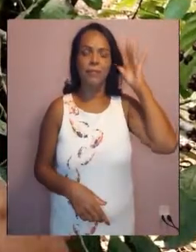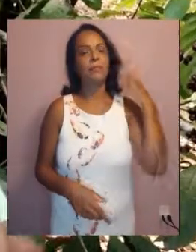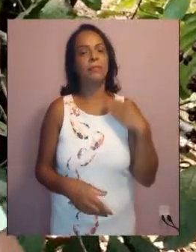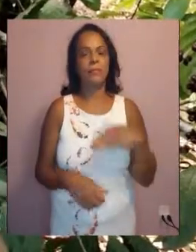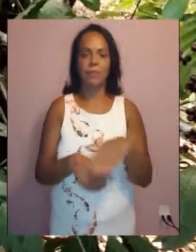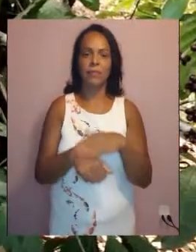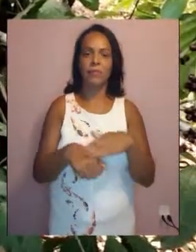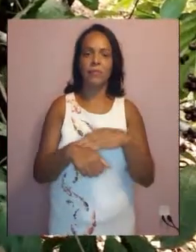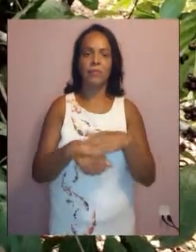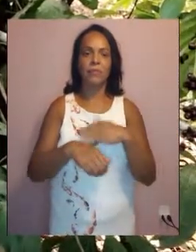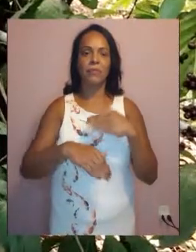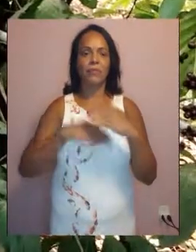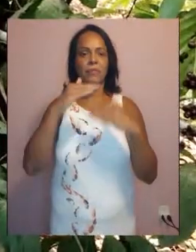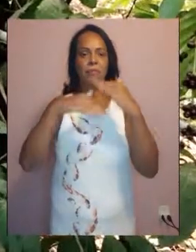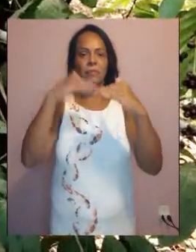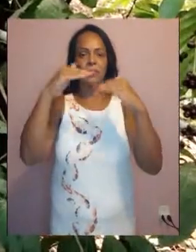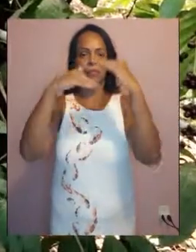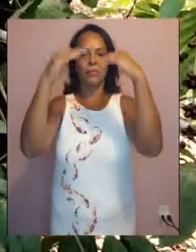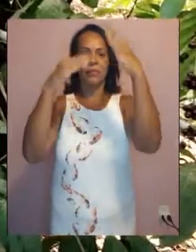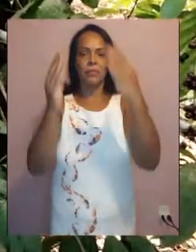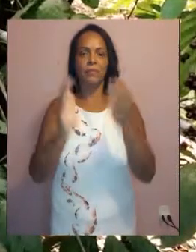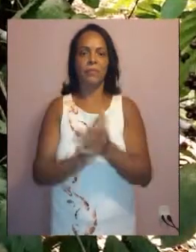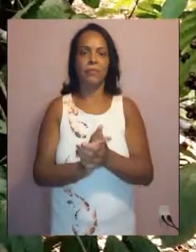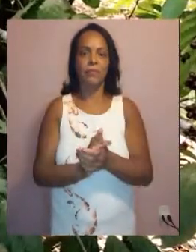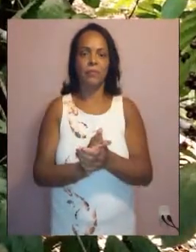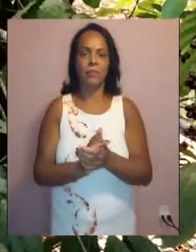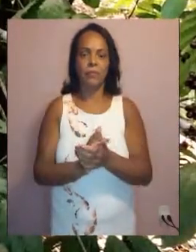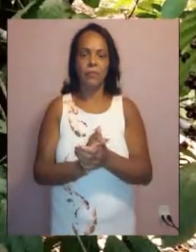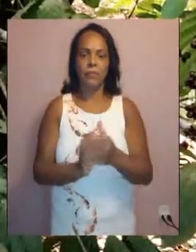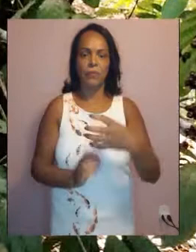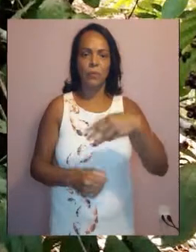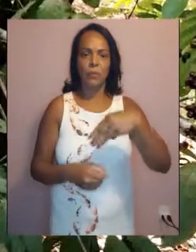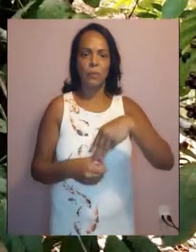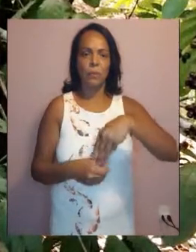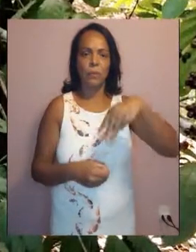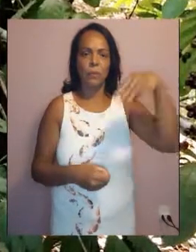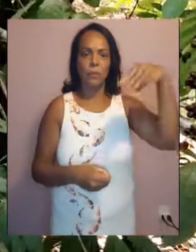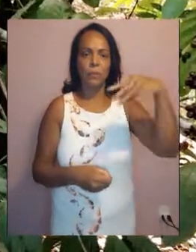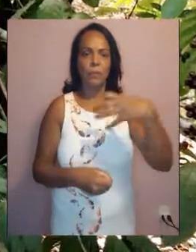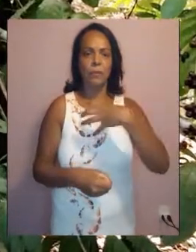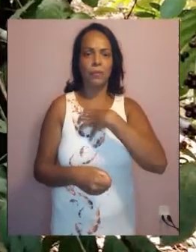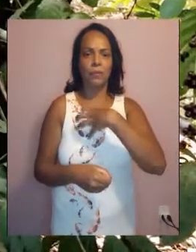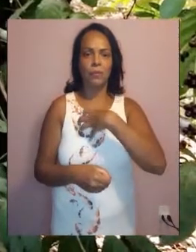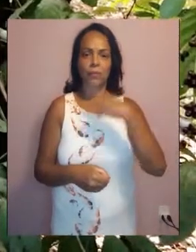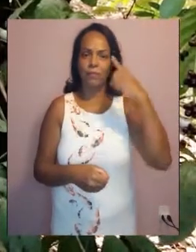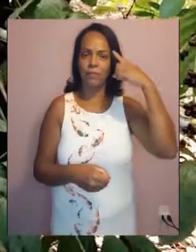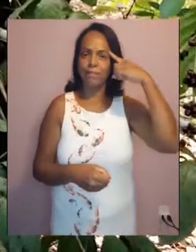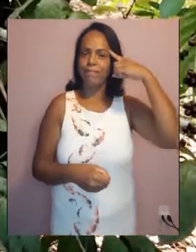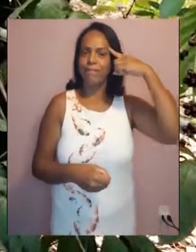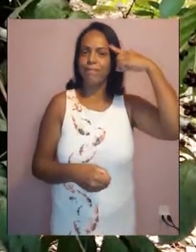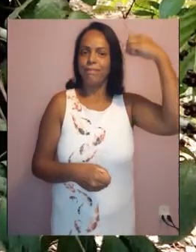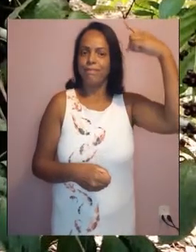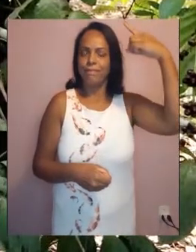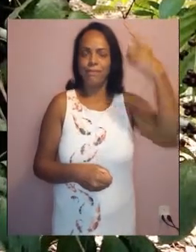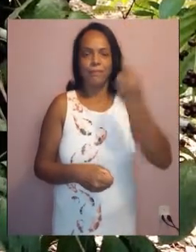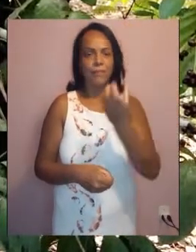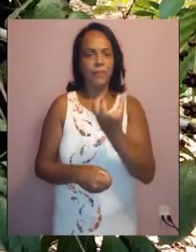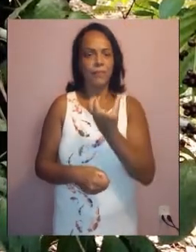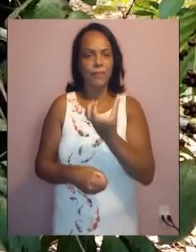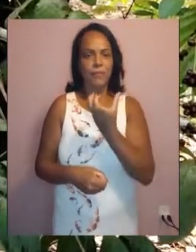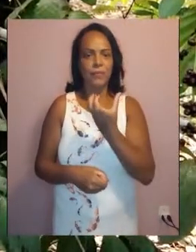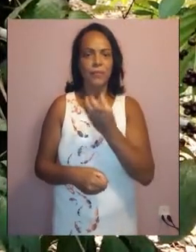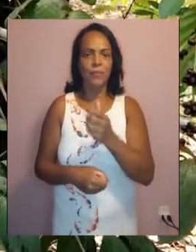pouquinho mais à frente, aí deu aquela intuição, né, no Irineu, né, de conhecer